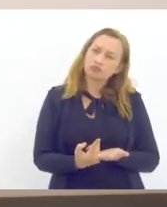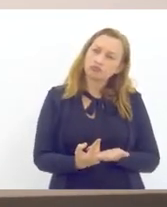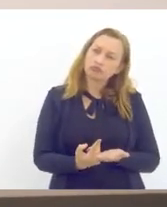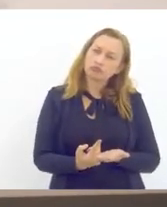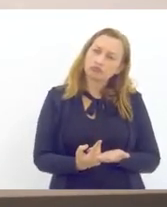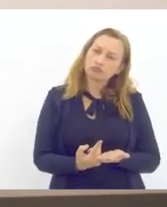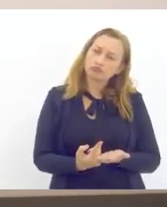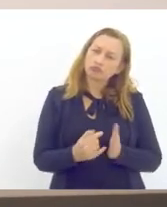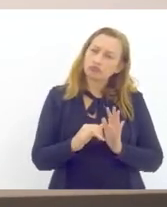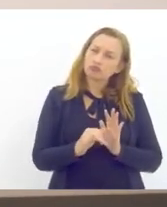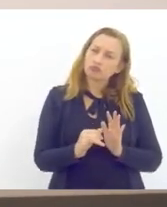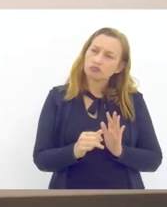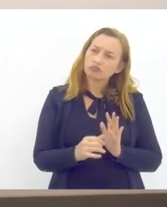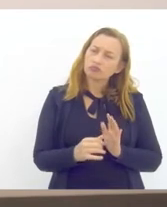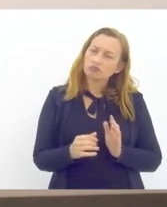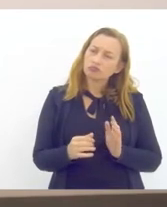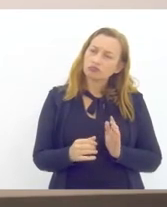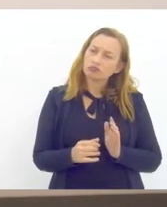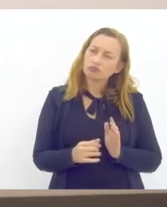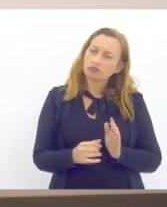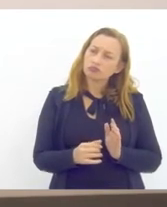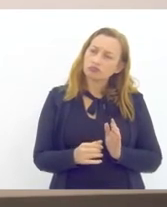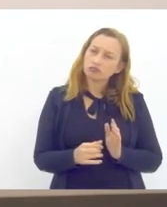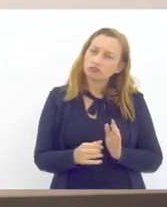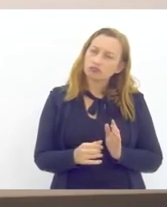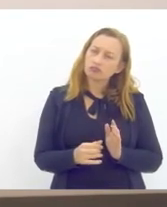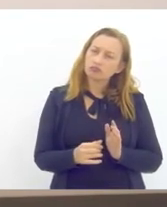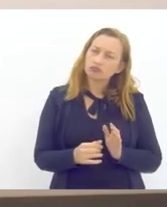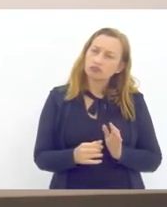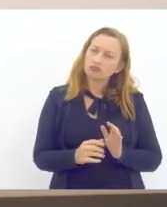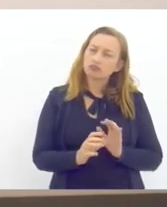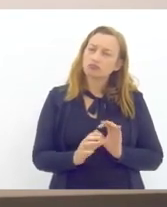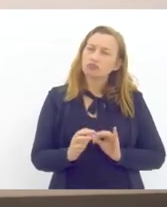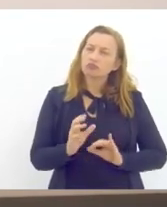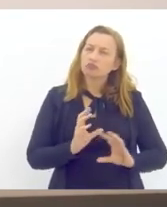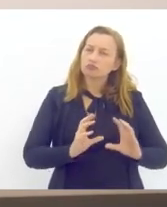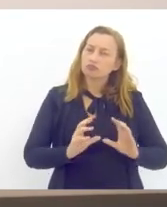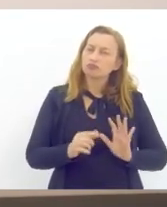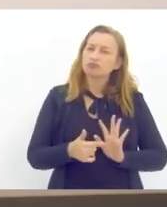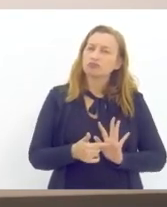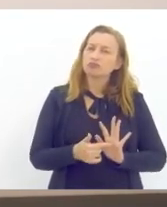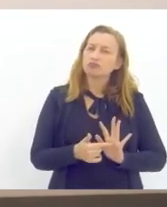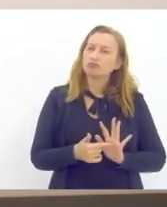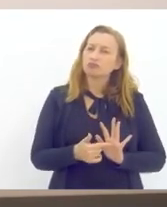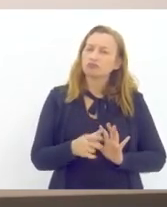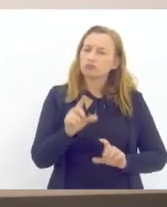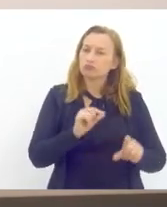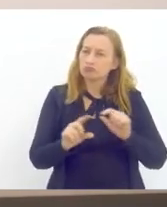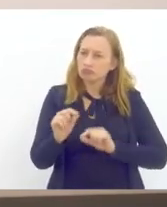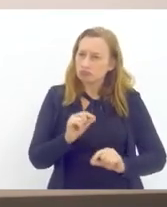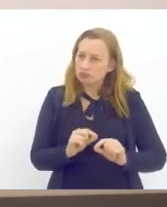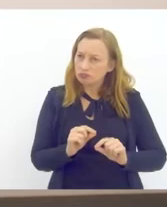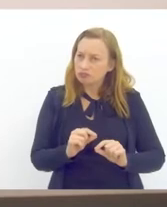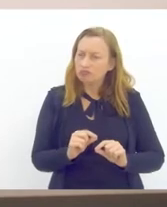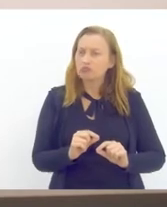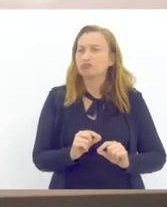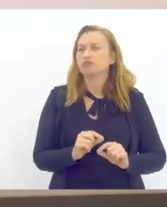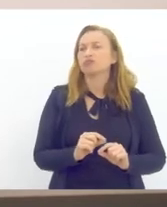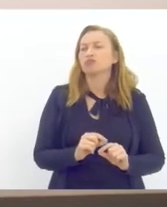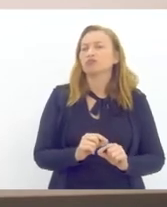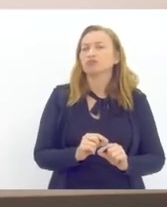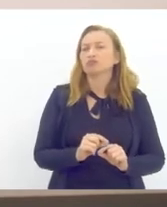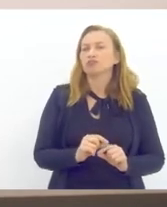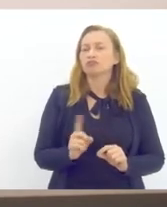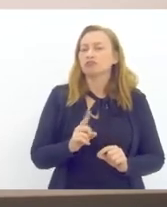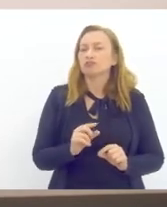o acórdão publicado, não na decisão matricial, mas nos embargos, que os Estados de Janeiro embargaram a decisão, mas os embargos não foram providos,